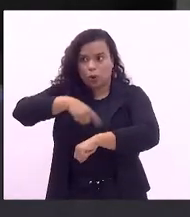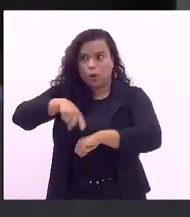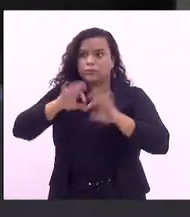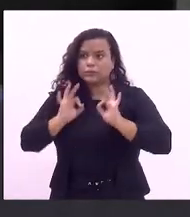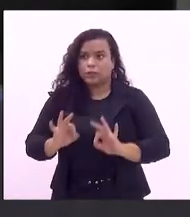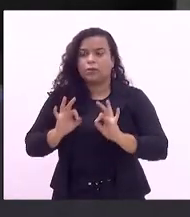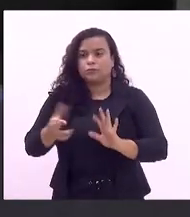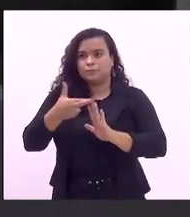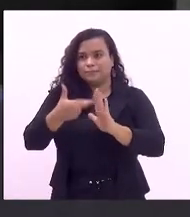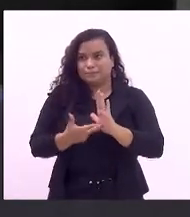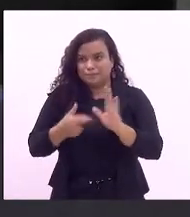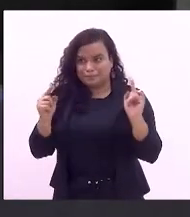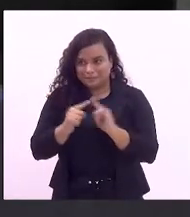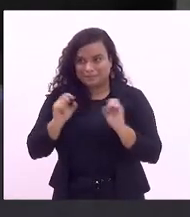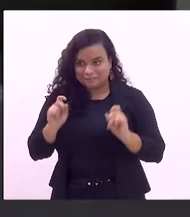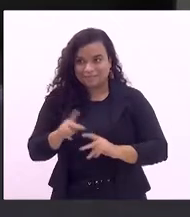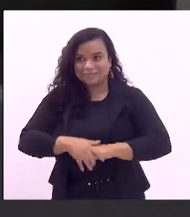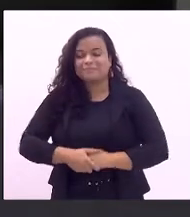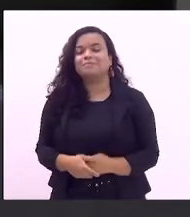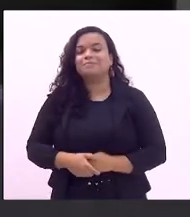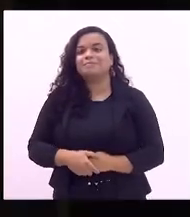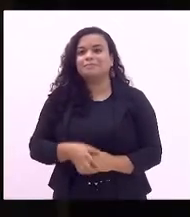regimental é